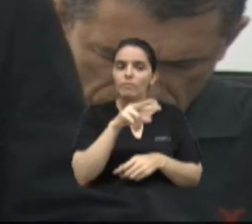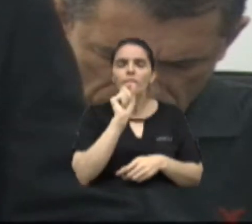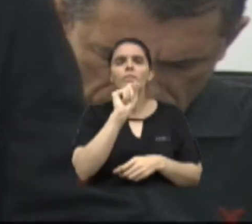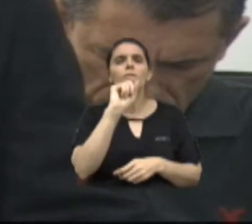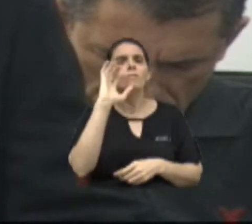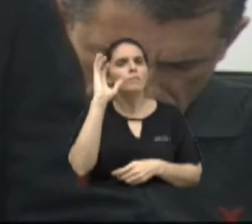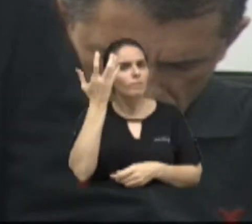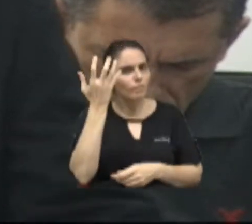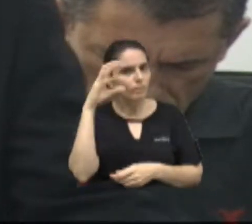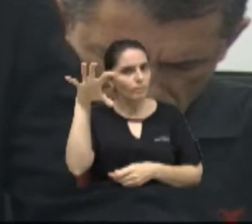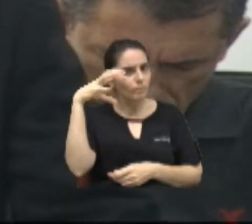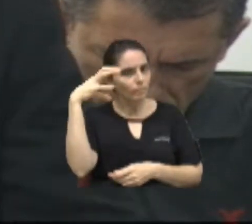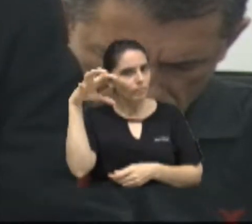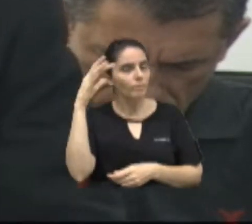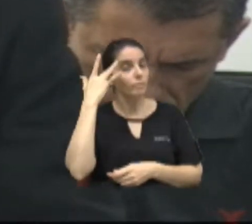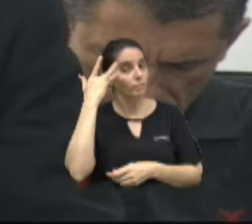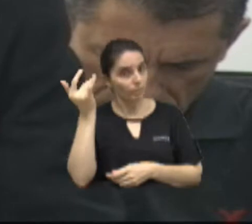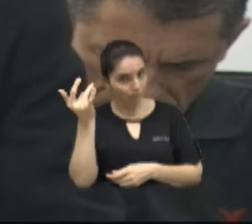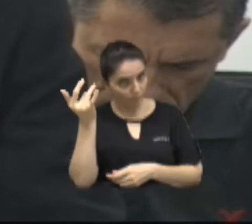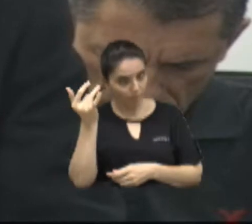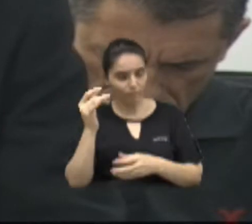nós estaremos lá, esperamos